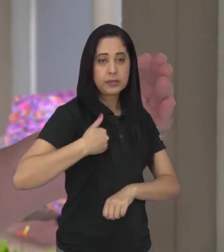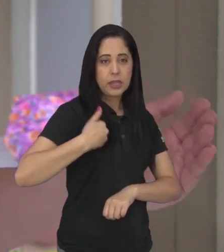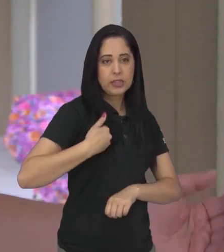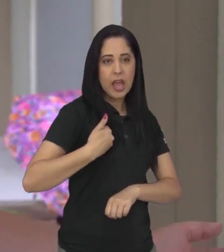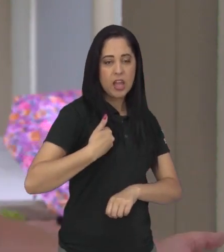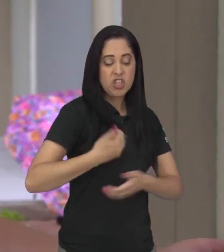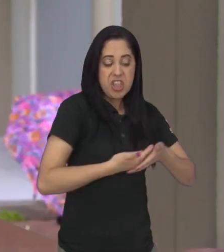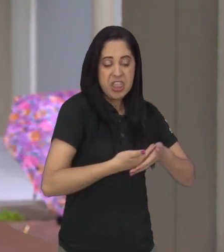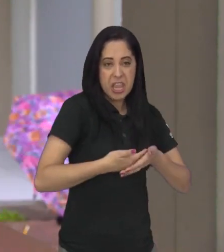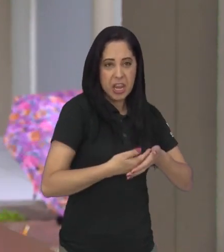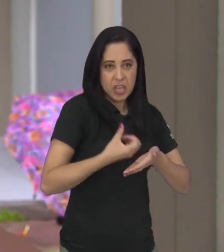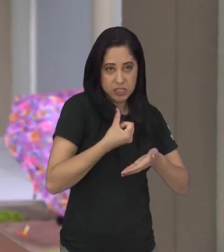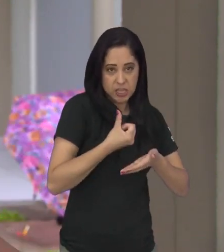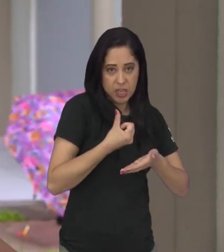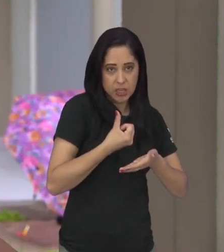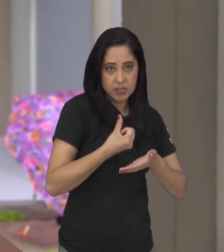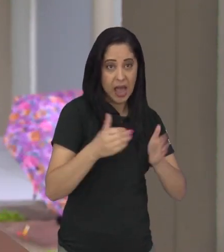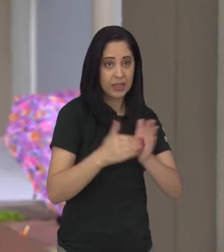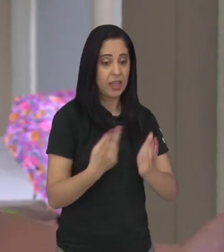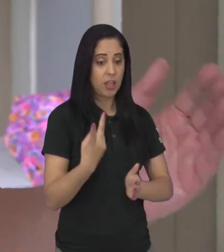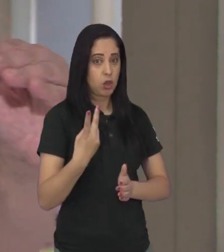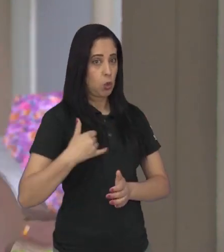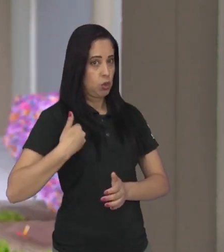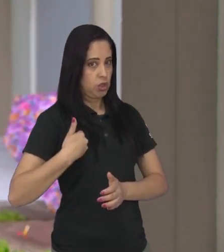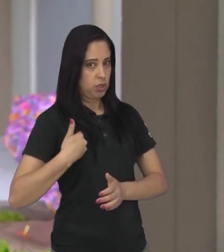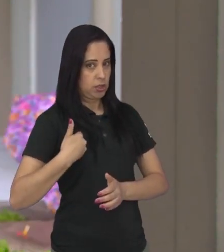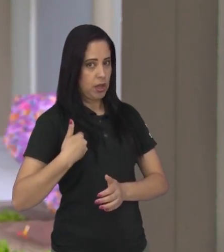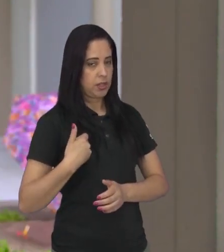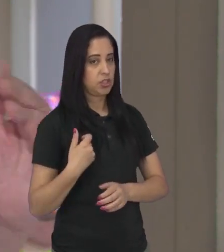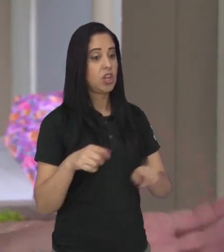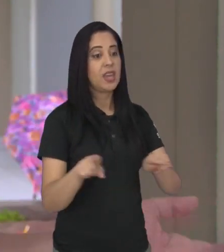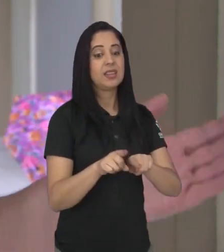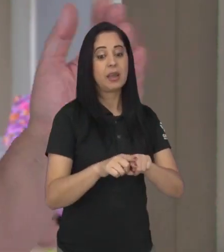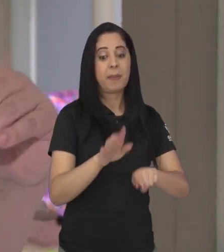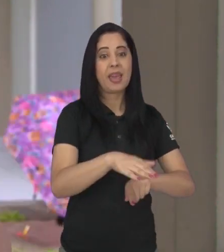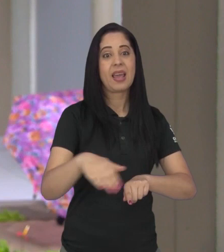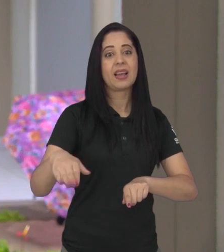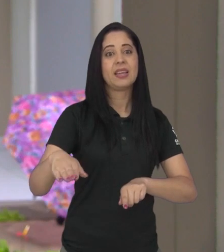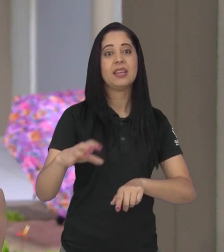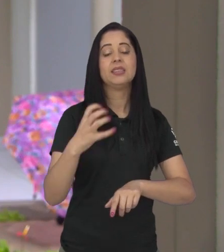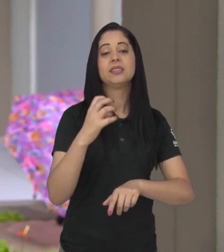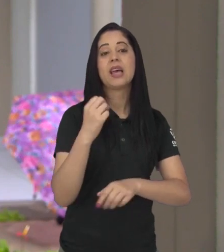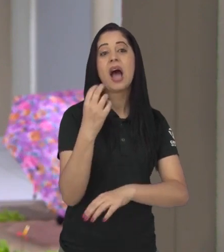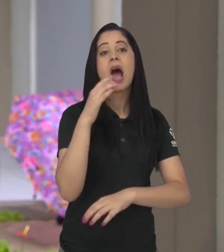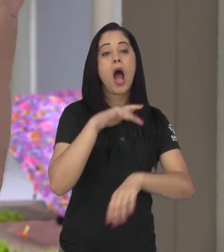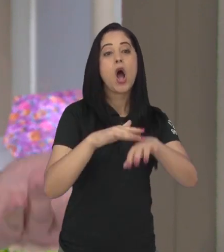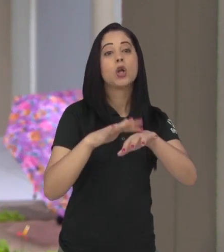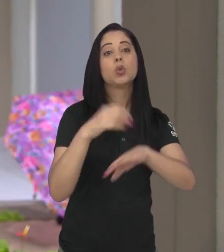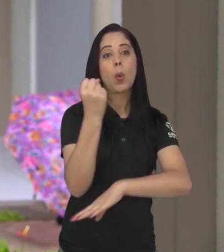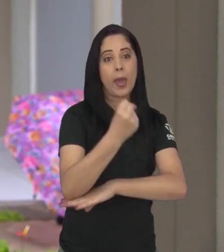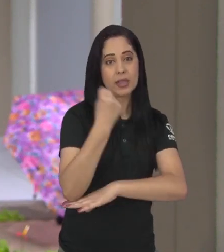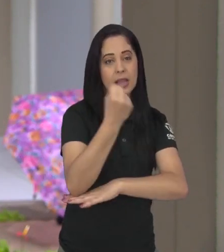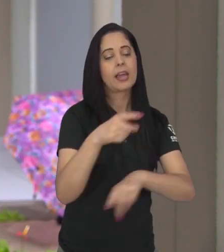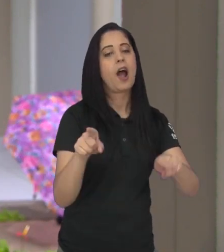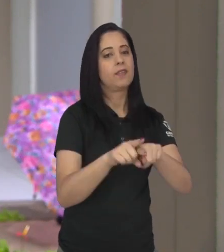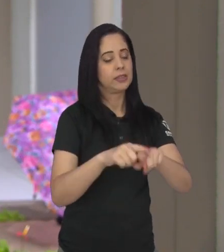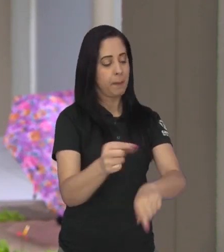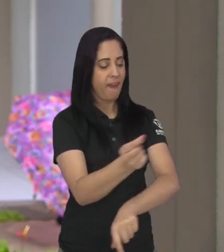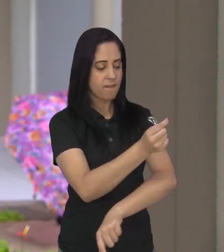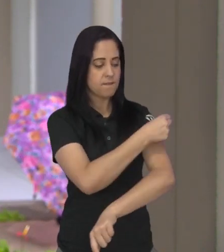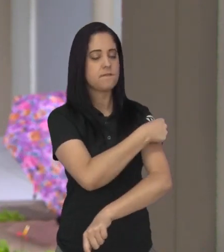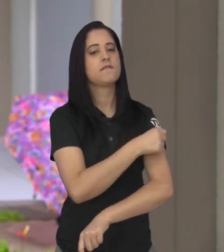fazendo a partir de 6 meses de idade, até os 2 anos, aquelas crianças com imunossupressão, que foi o que foi